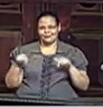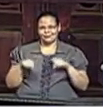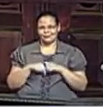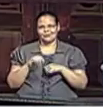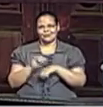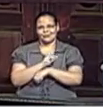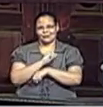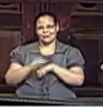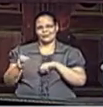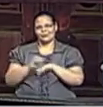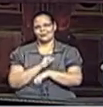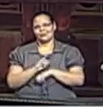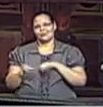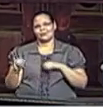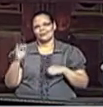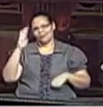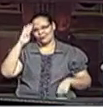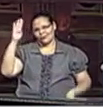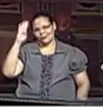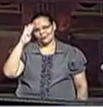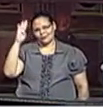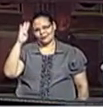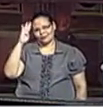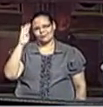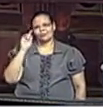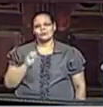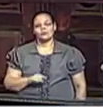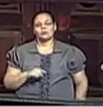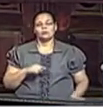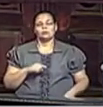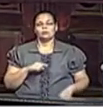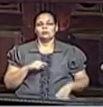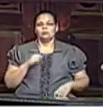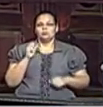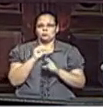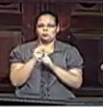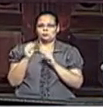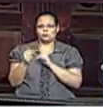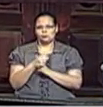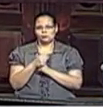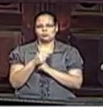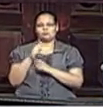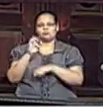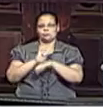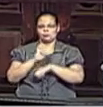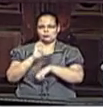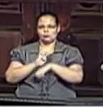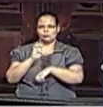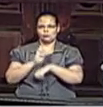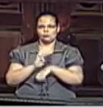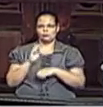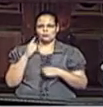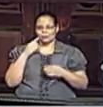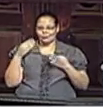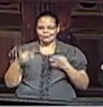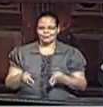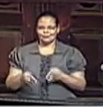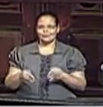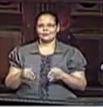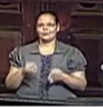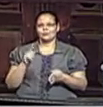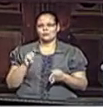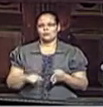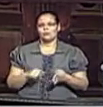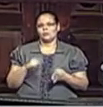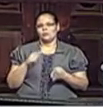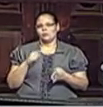estratégica e vital para as condições sociais do nosso Estado, que é a área do saneamento,